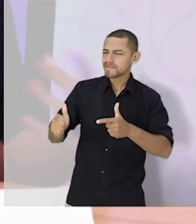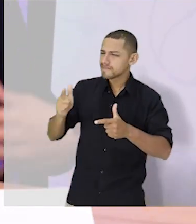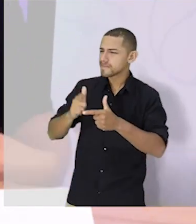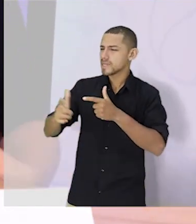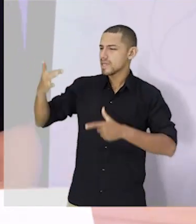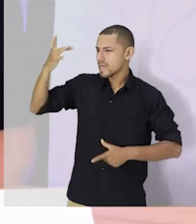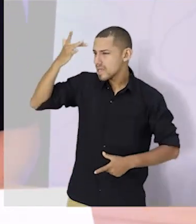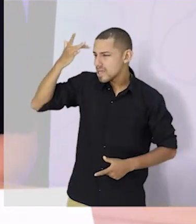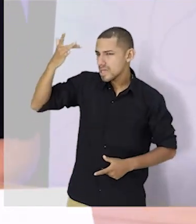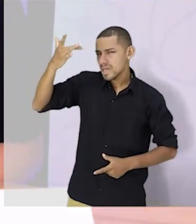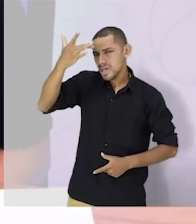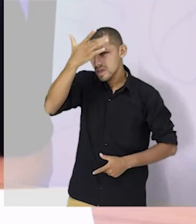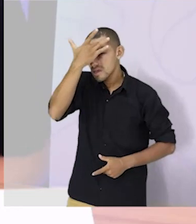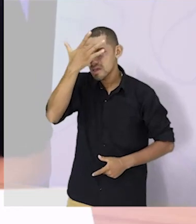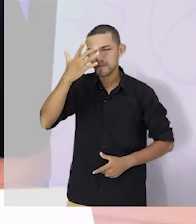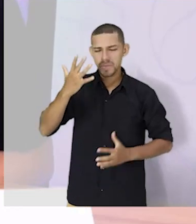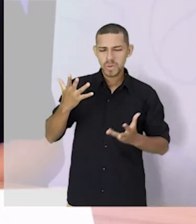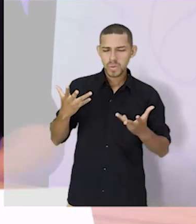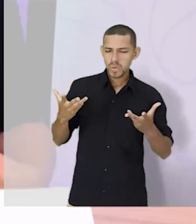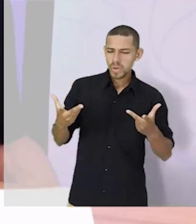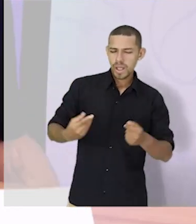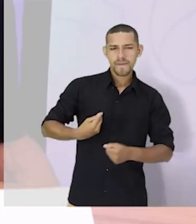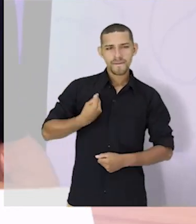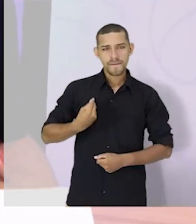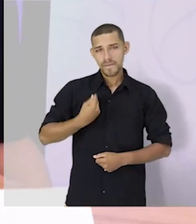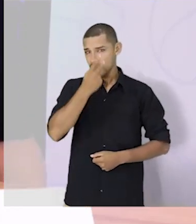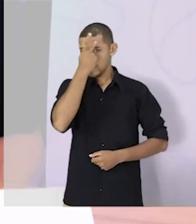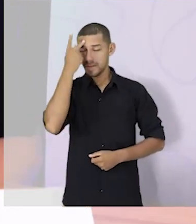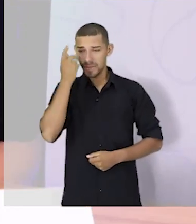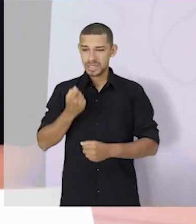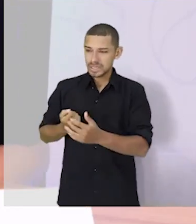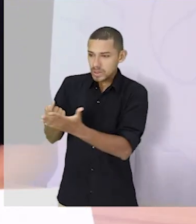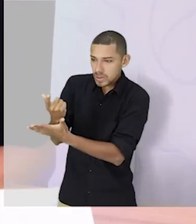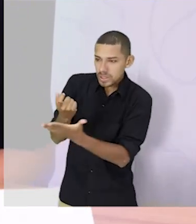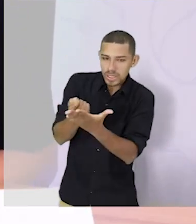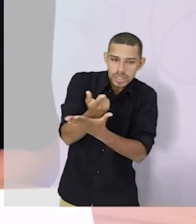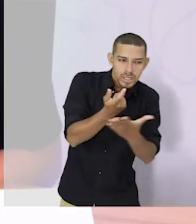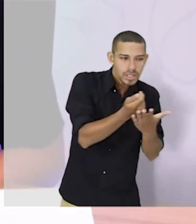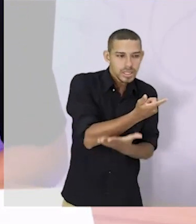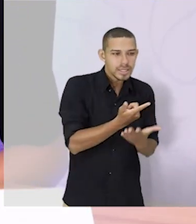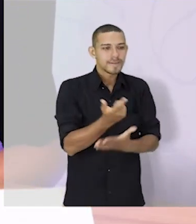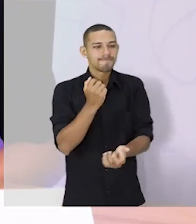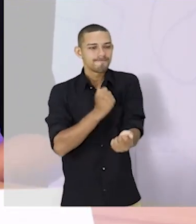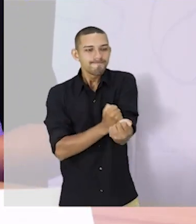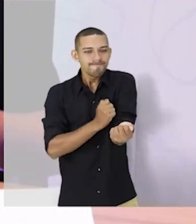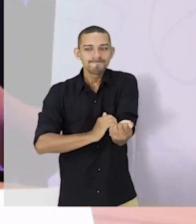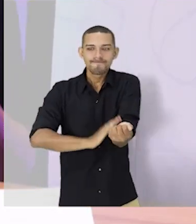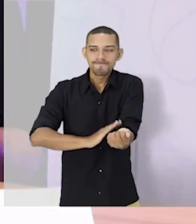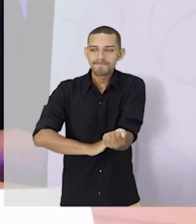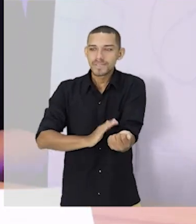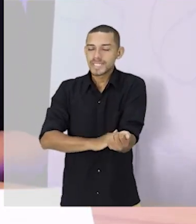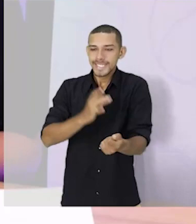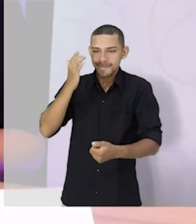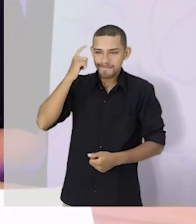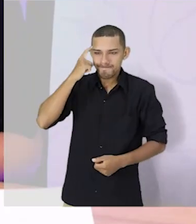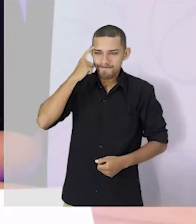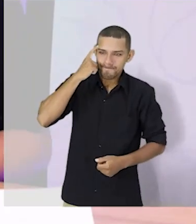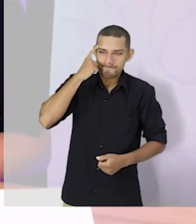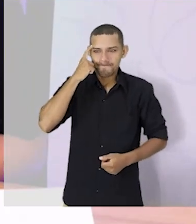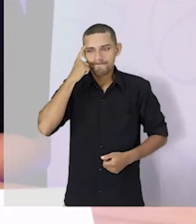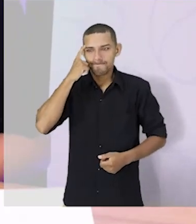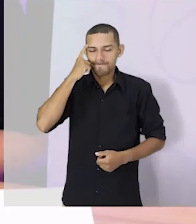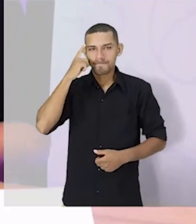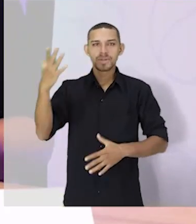pessoas, a qualidade de vida das pessoas. Já o consumo é nada mais, nada menos do que essa movimentação de bens